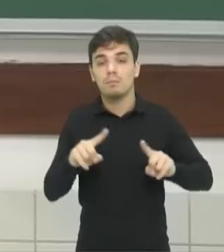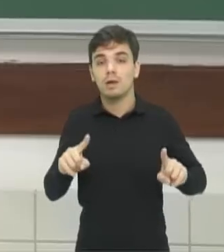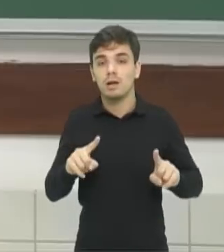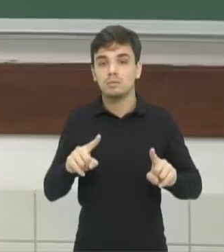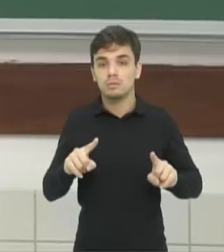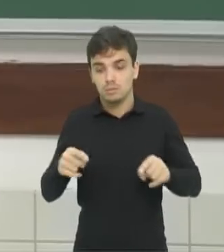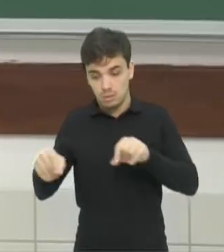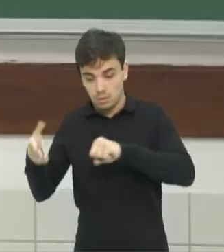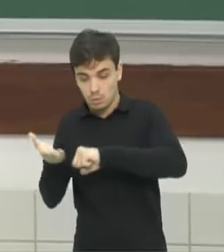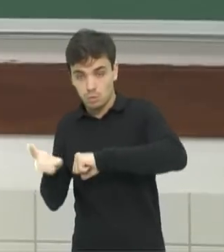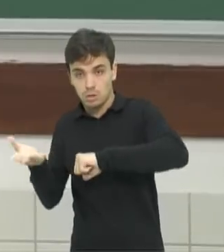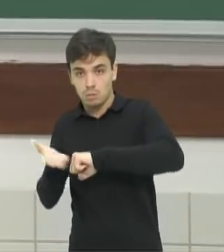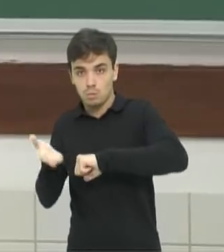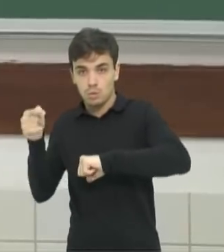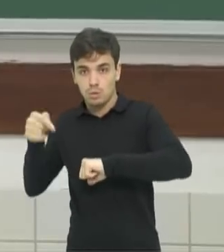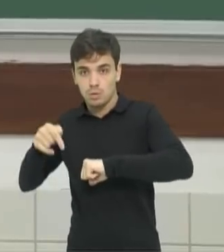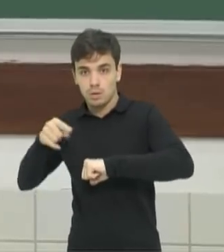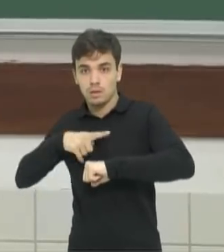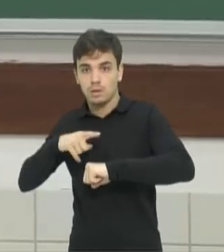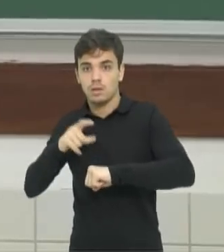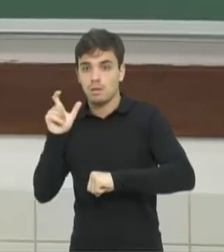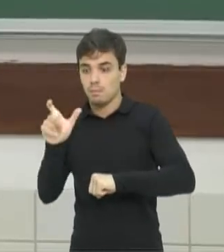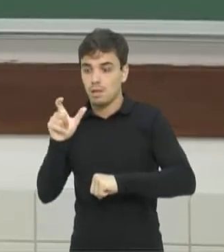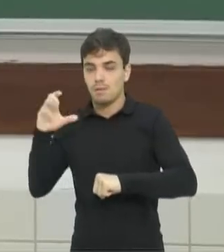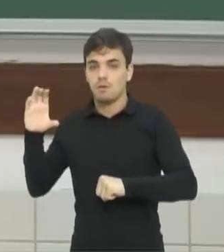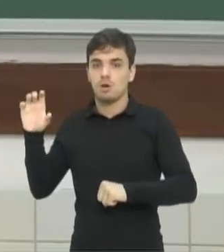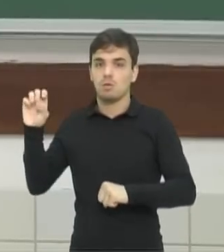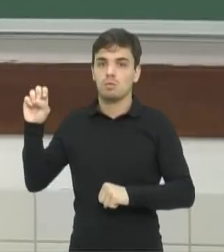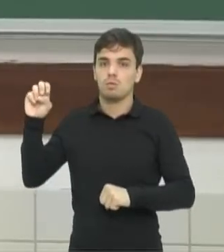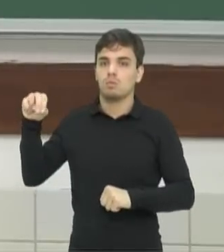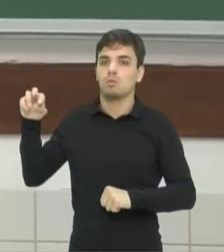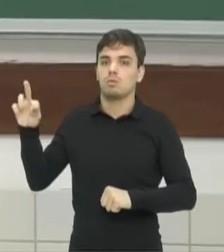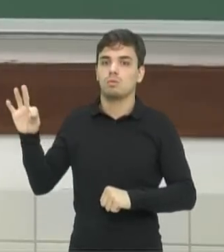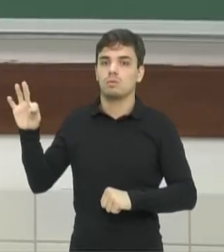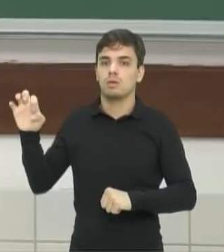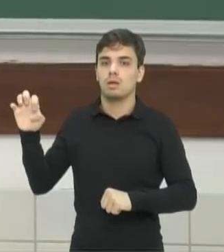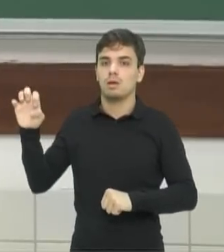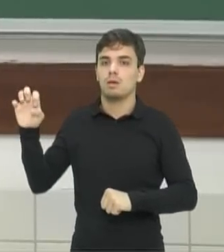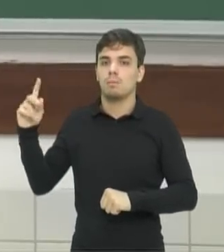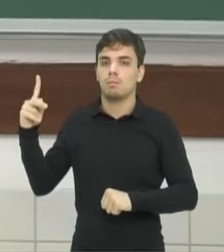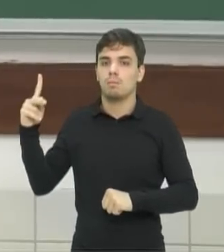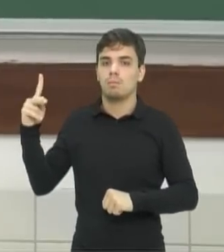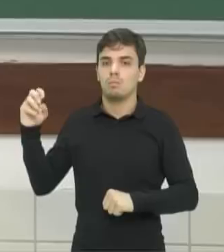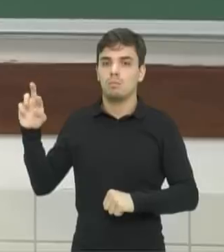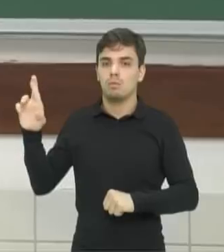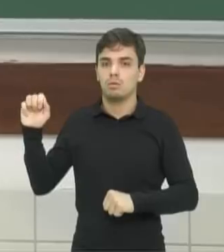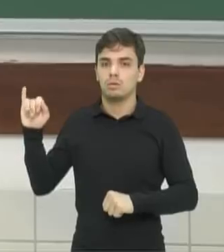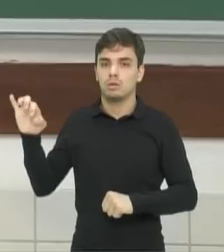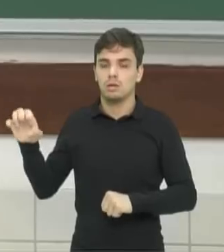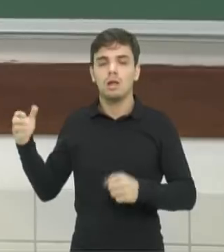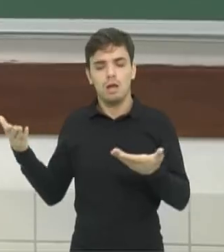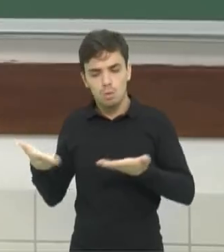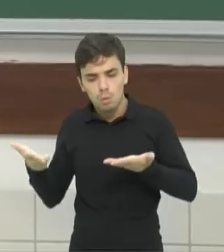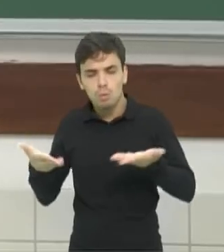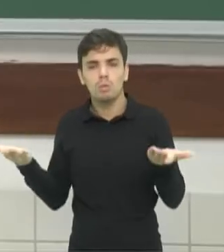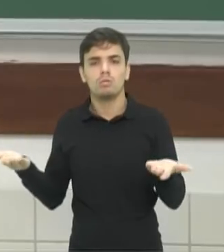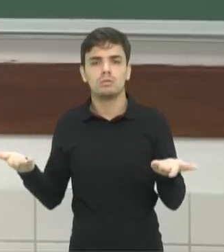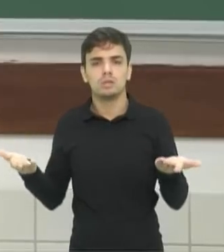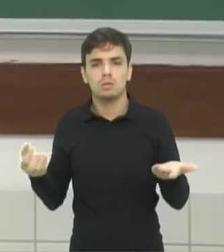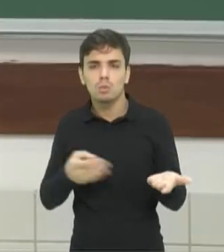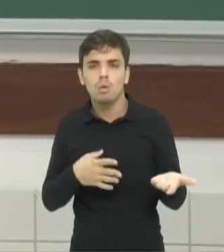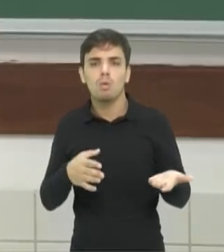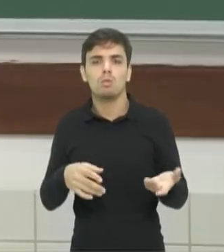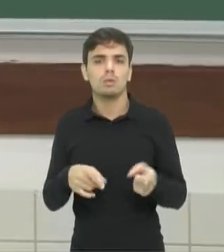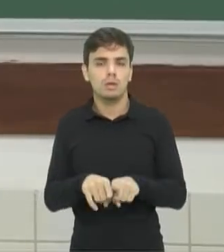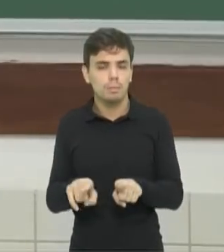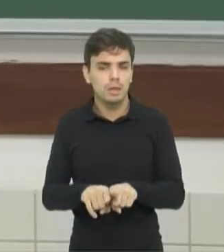no contemporâneo, quando a gente fala a palavra contemporânea, é hoje também, é o atual também. Porém, já faz